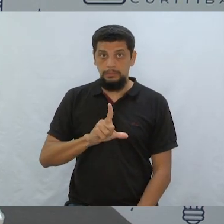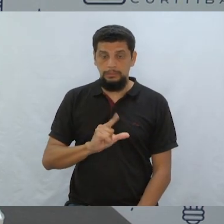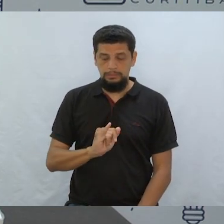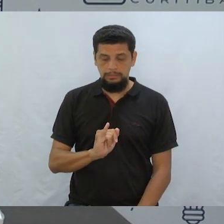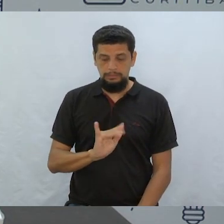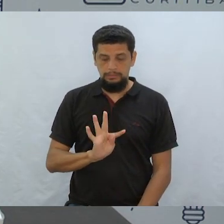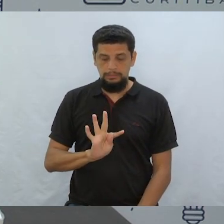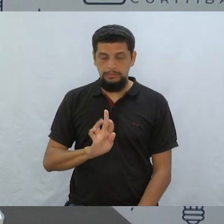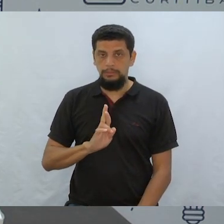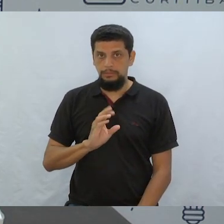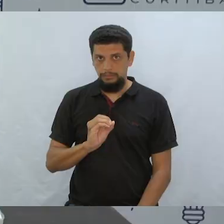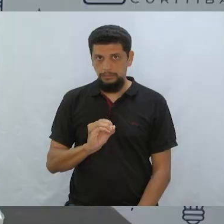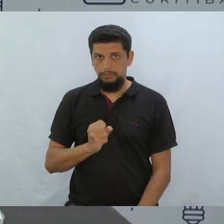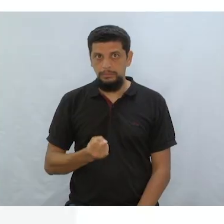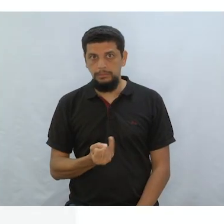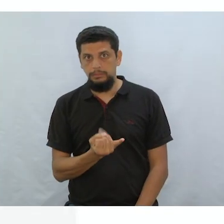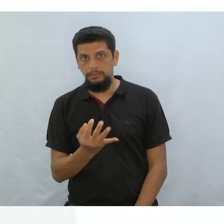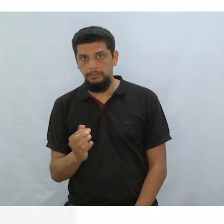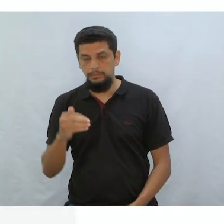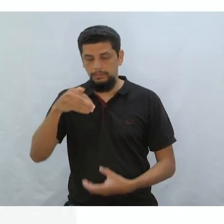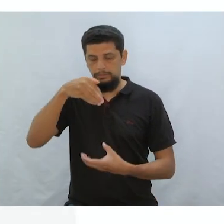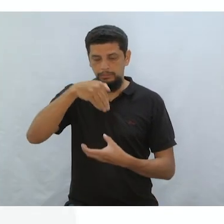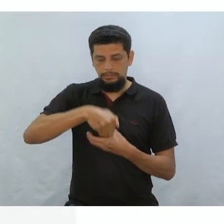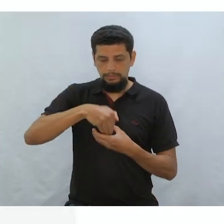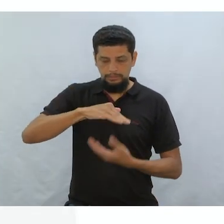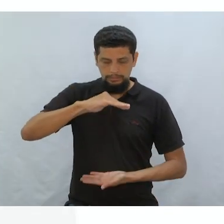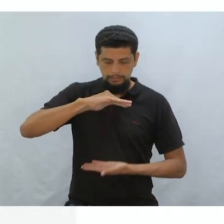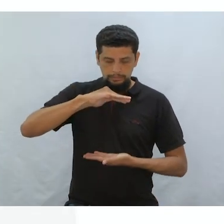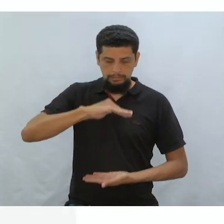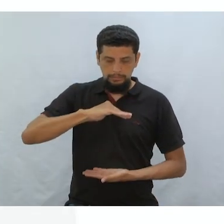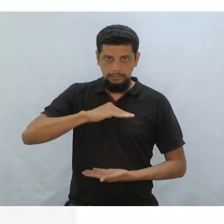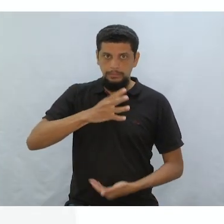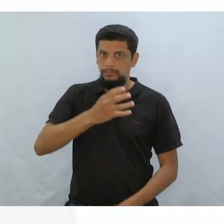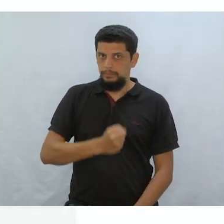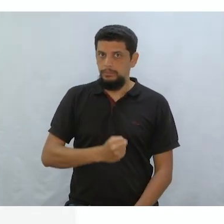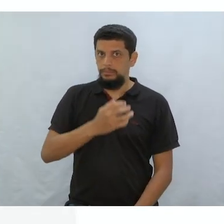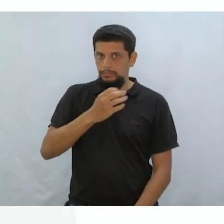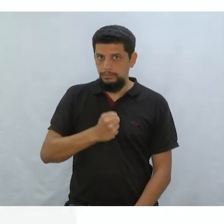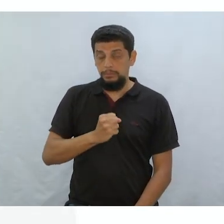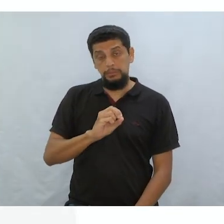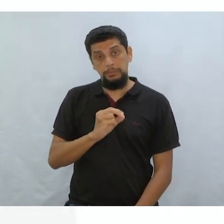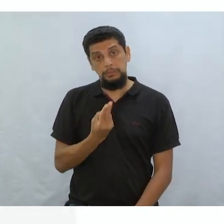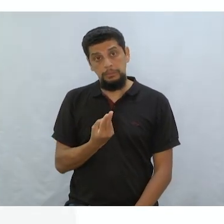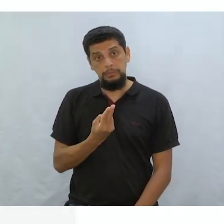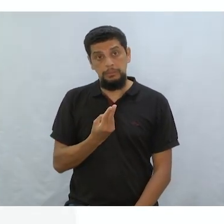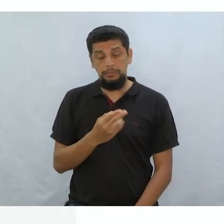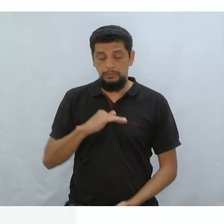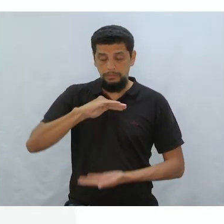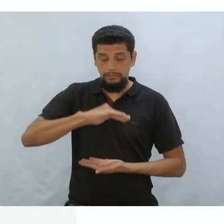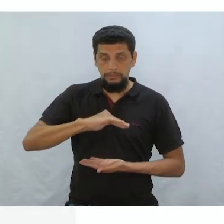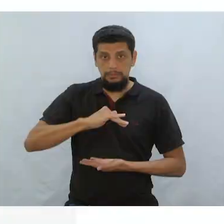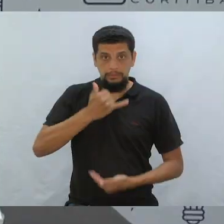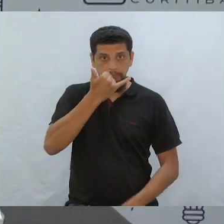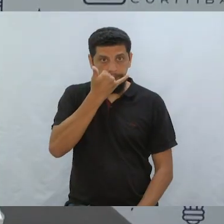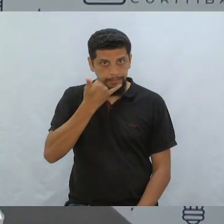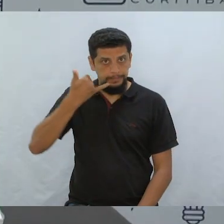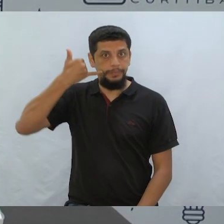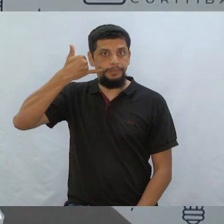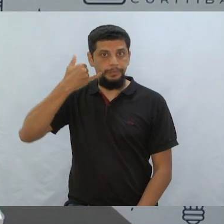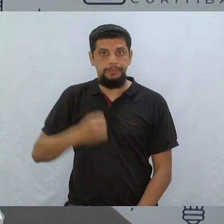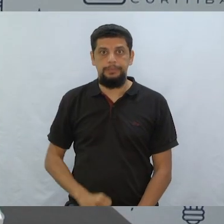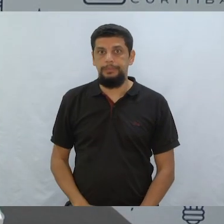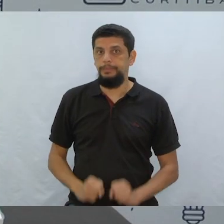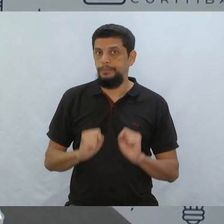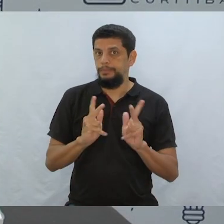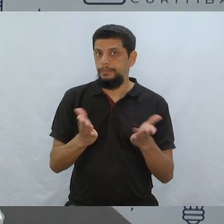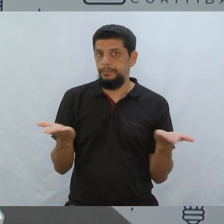do litro, né? Que é a quantidade que cabe numa caixinha de leite ou num recipiente que vai algum líquido